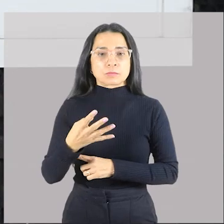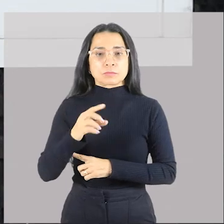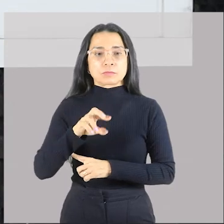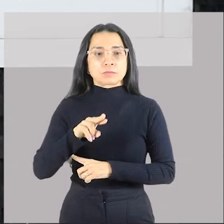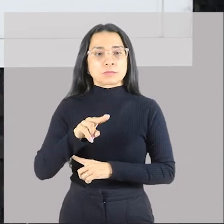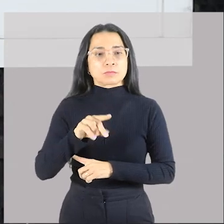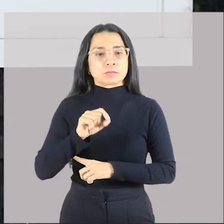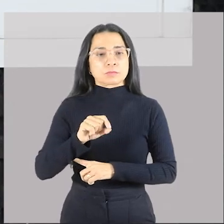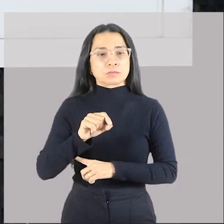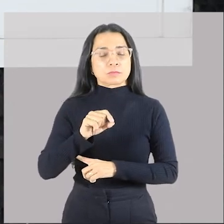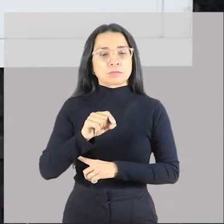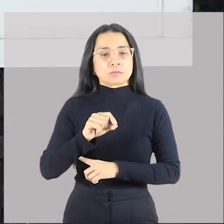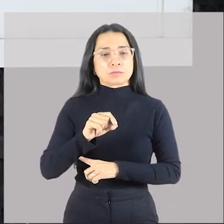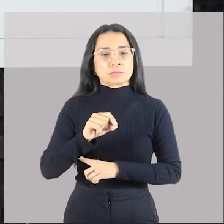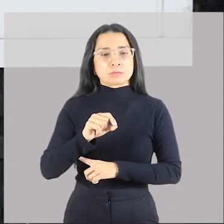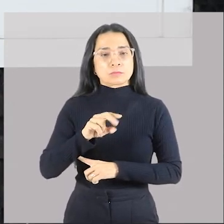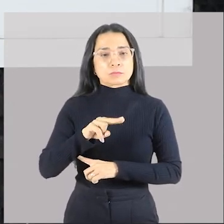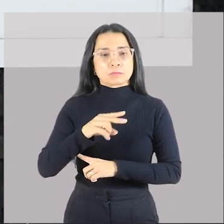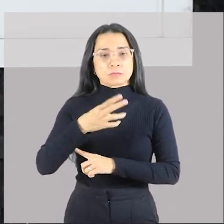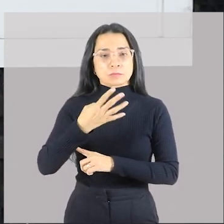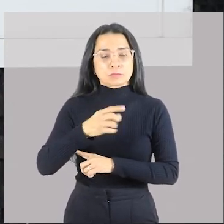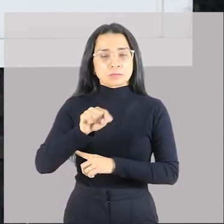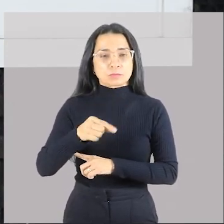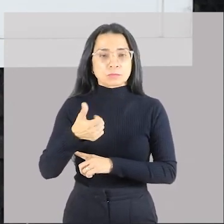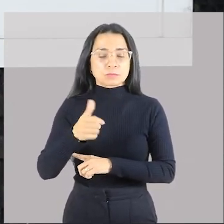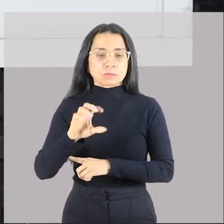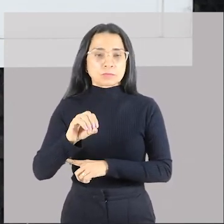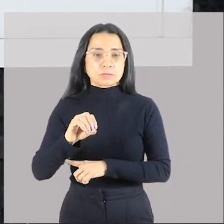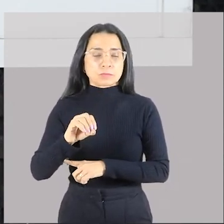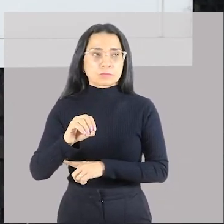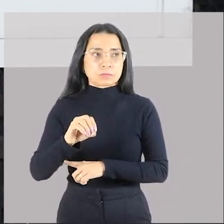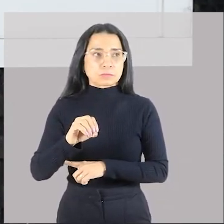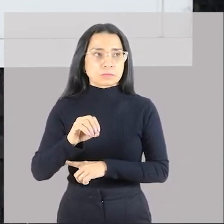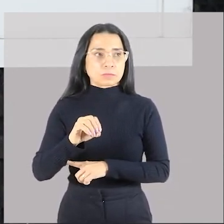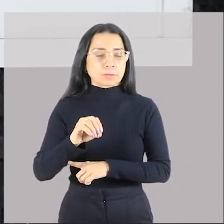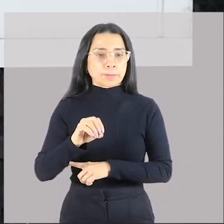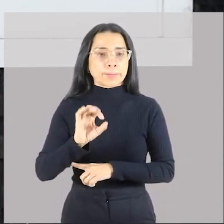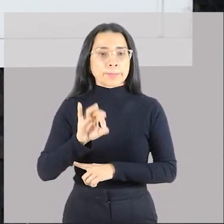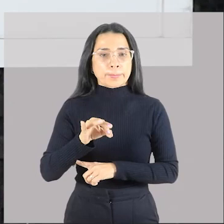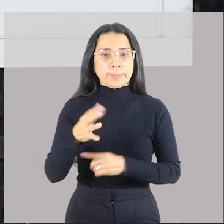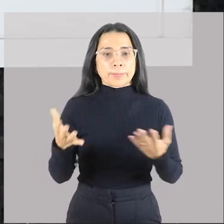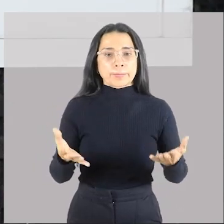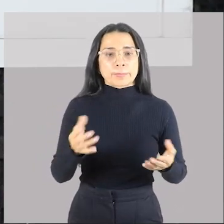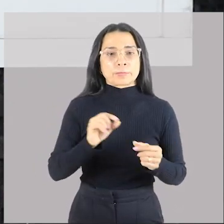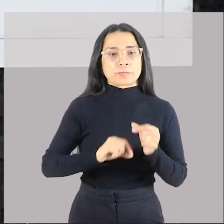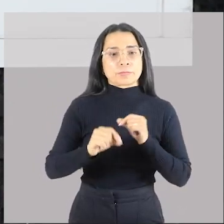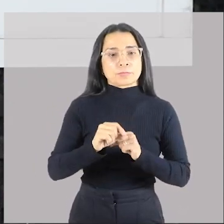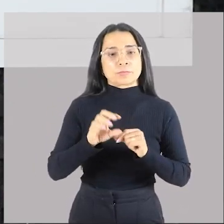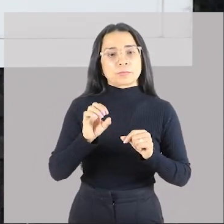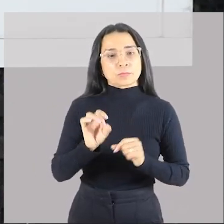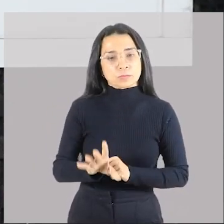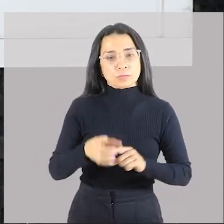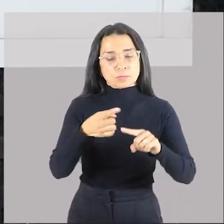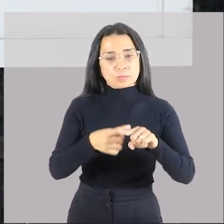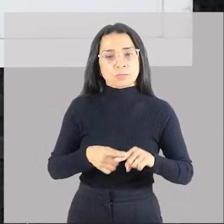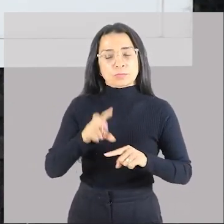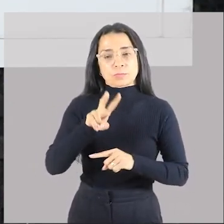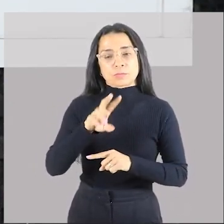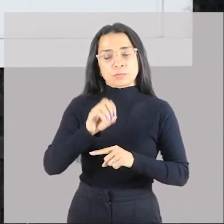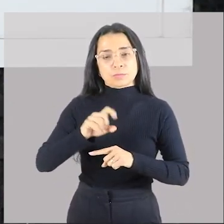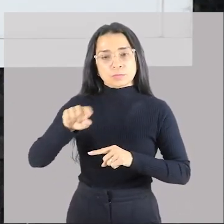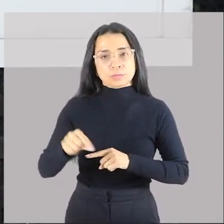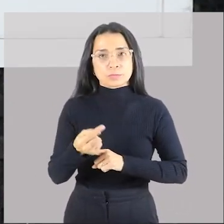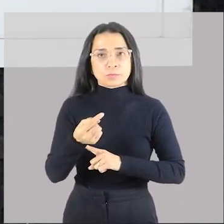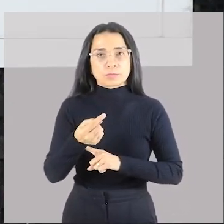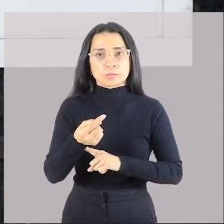aqui vale 4,1, 4,10. Tá? Então, no caso, basta você multiplicar 50 mil